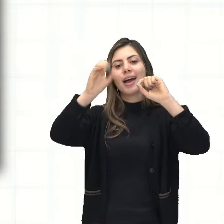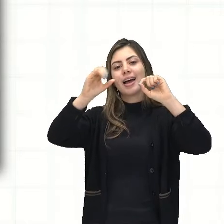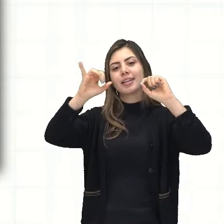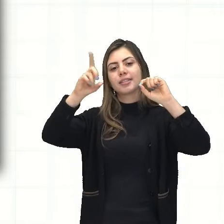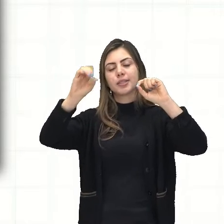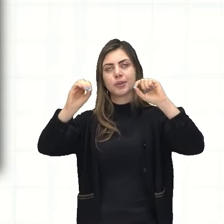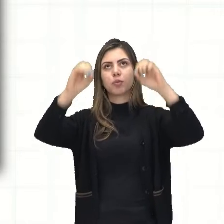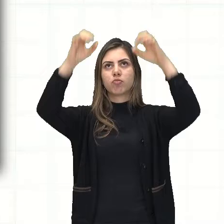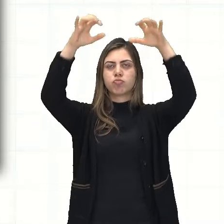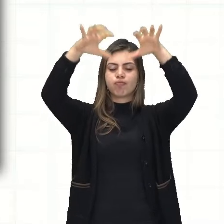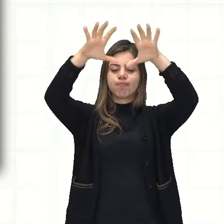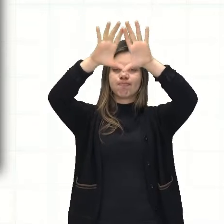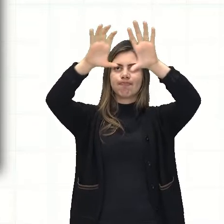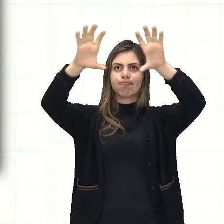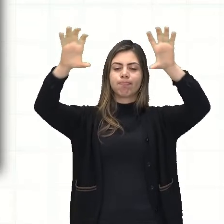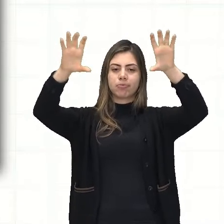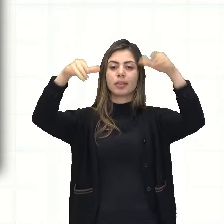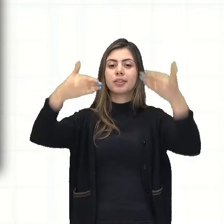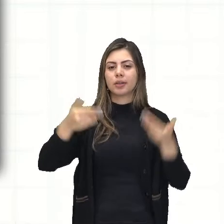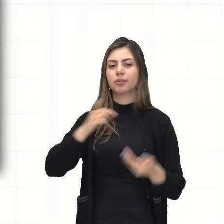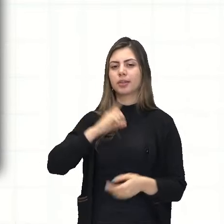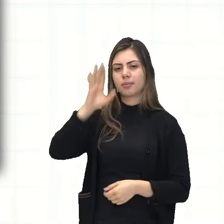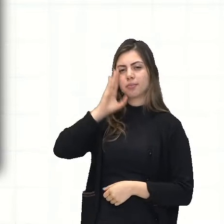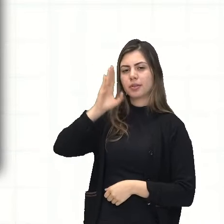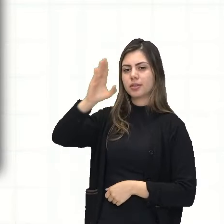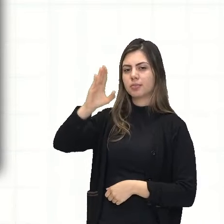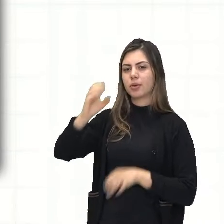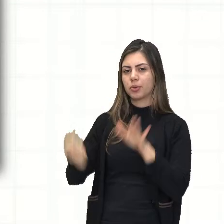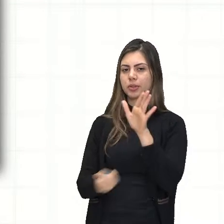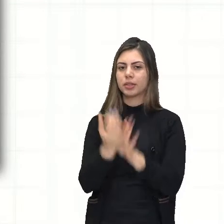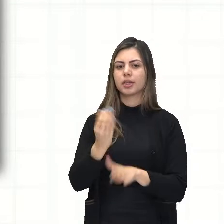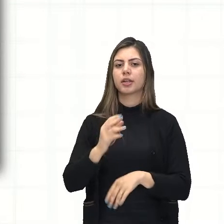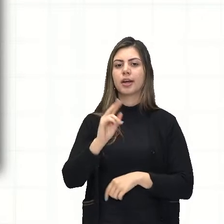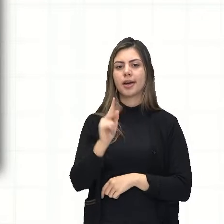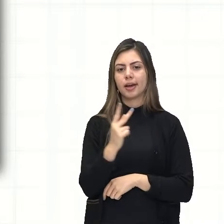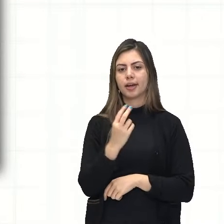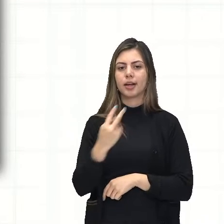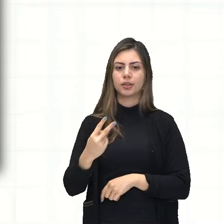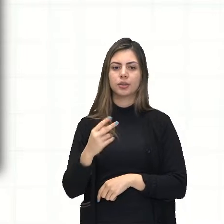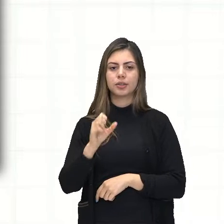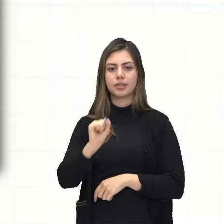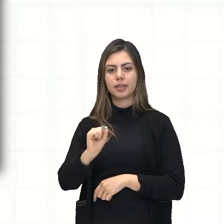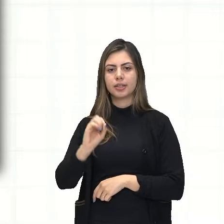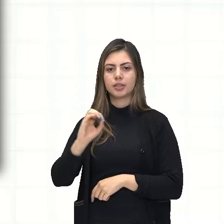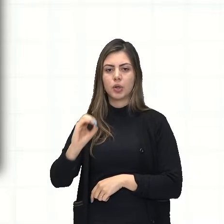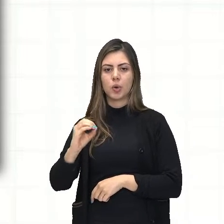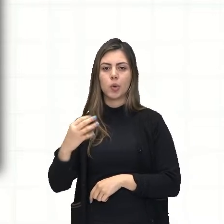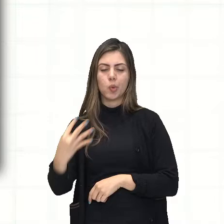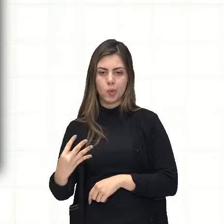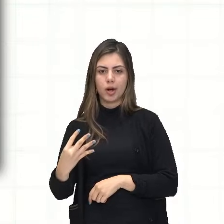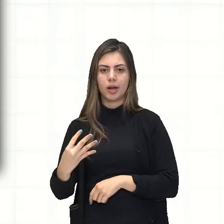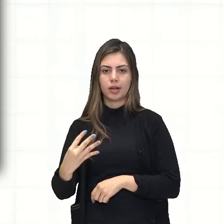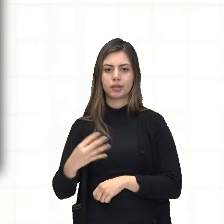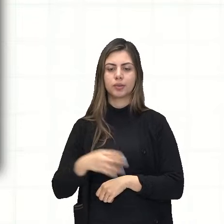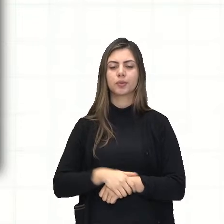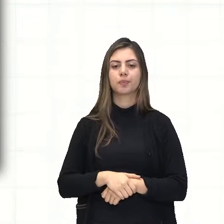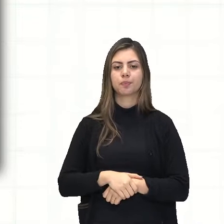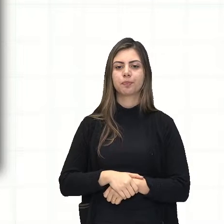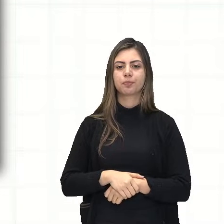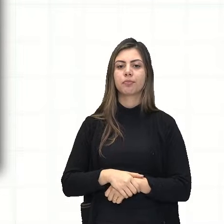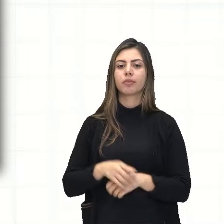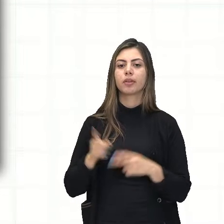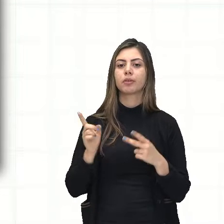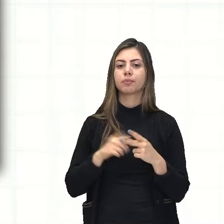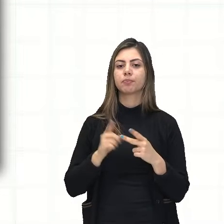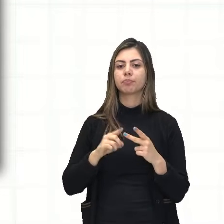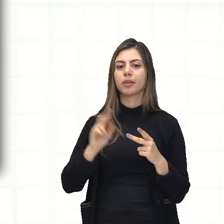os principais ácidos são esses dois aqui formados, que é o H2SO4, que é chamado de ácido sulfúrico,